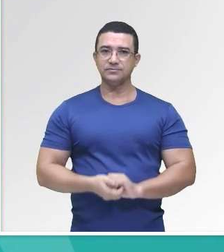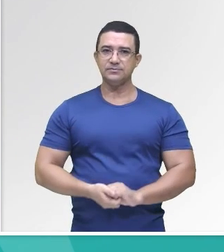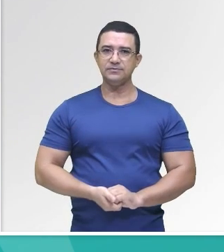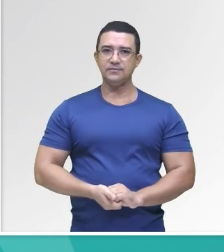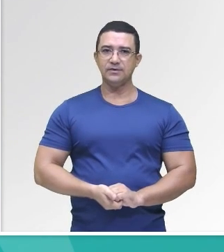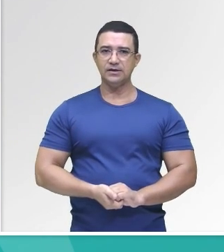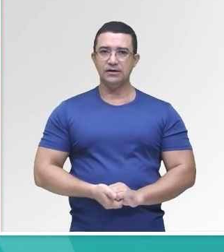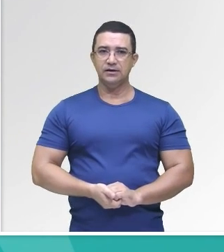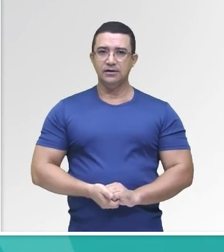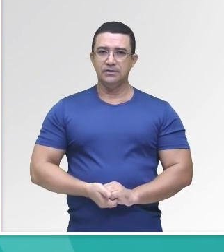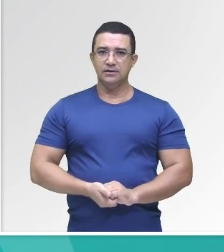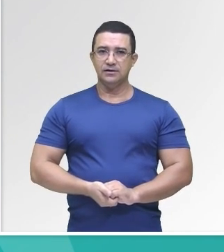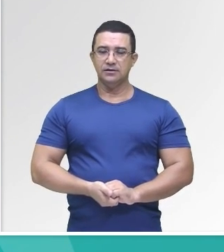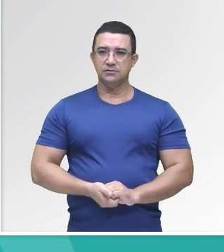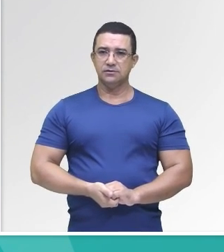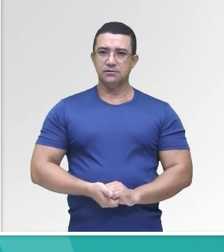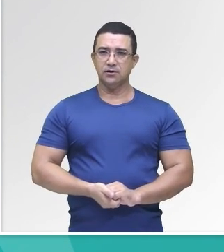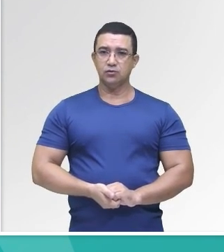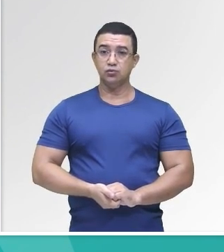observem que o texto